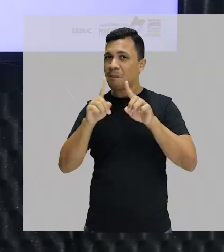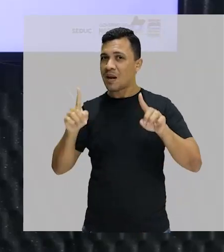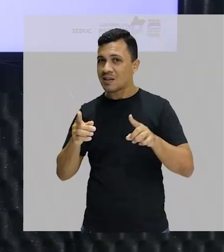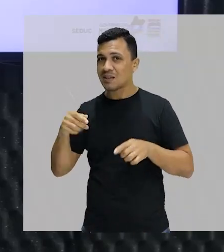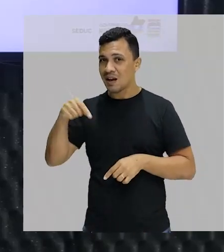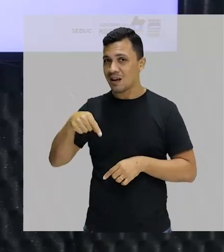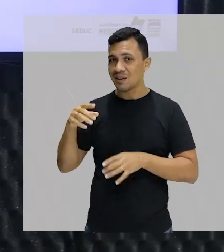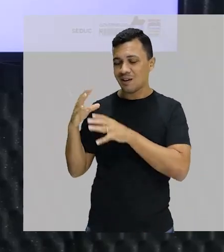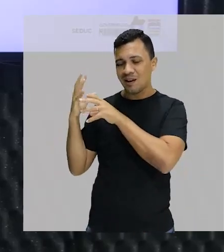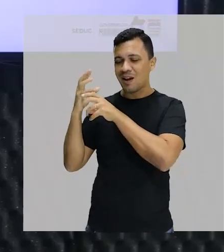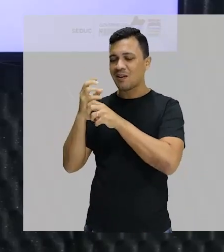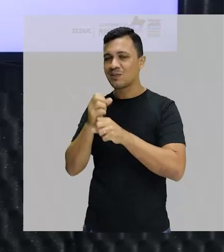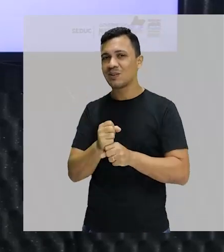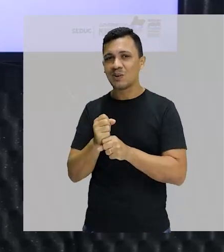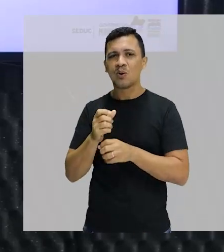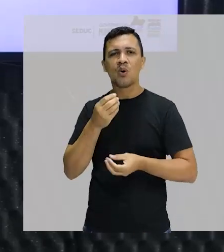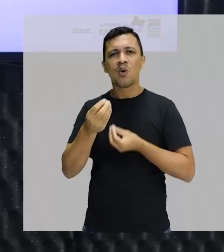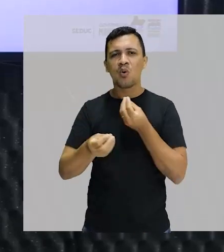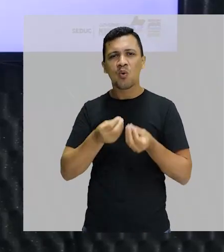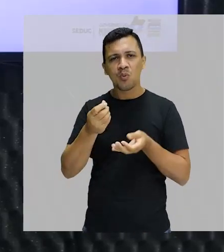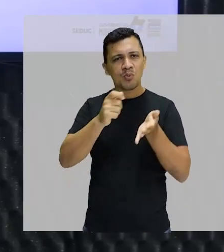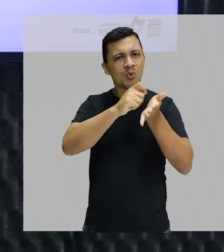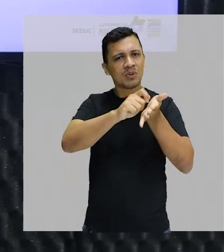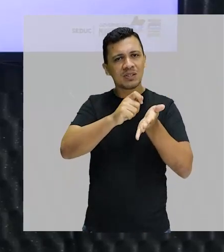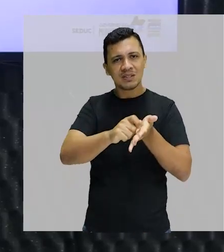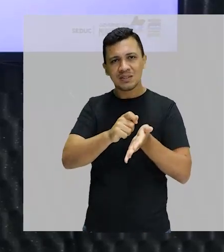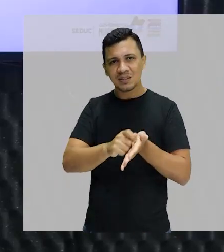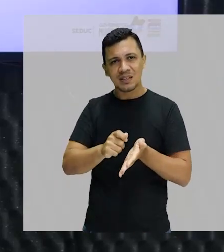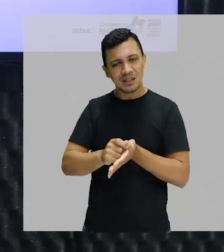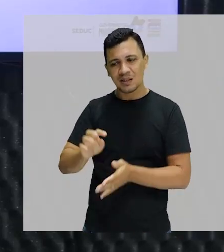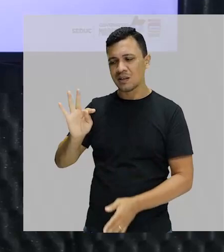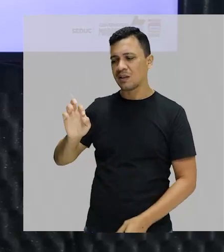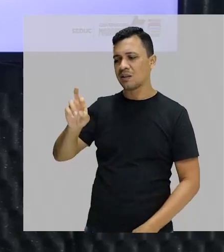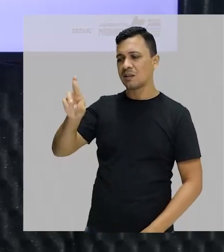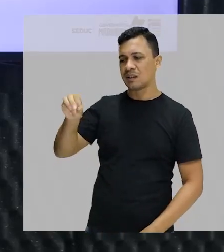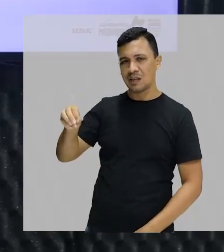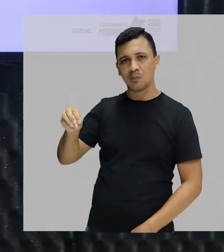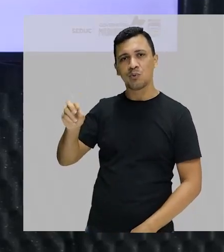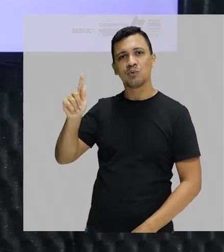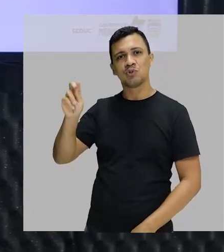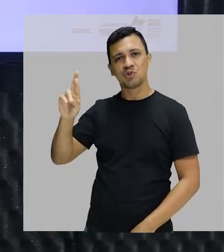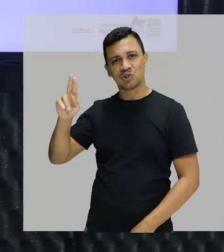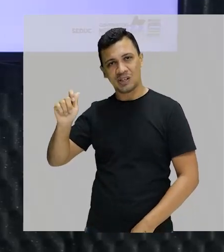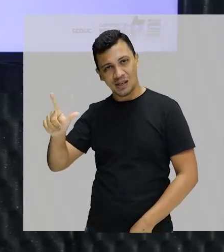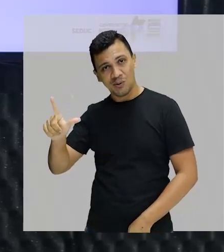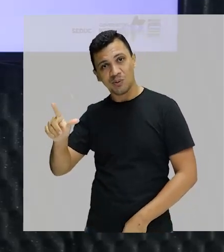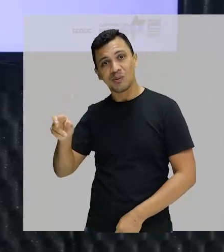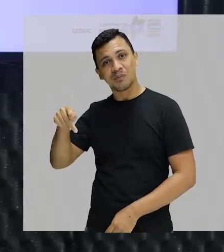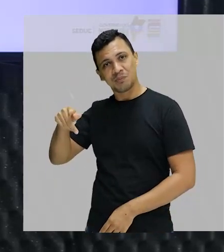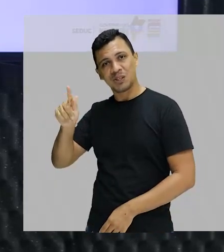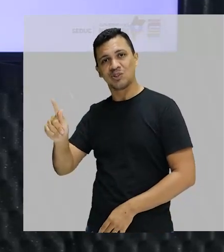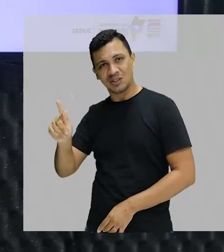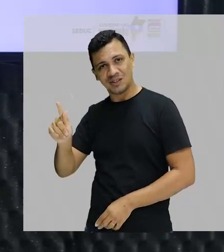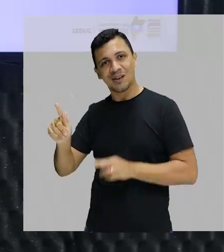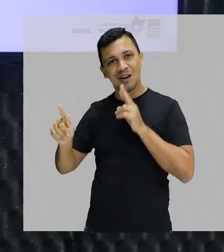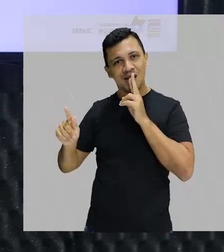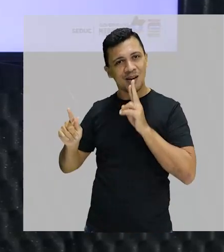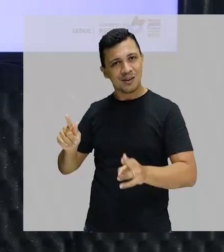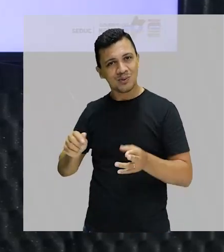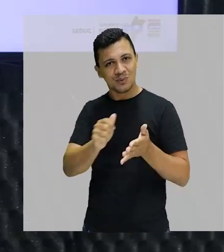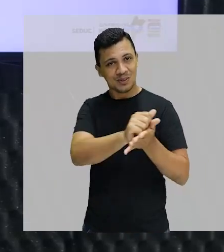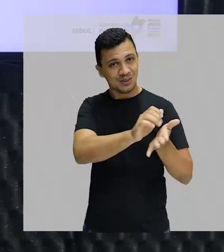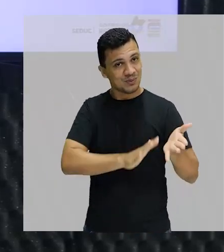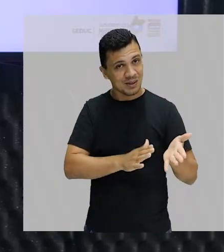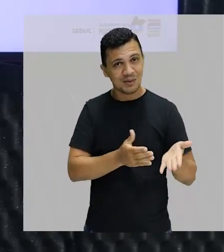relembrar a escrita do termo geral das progressões geométricas e, a partir dela, né, nós vamos resolver os exercícios, tá bom?